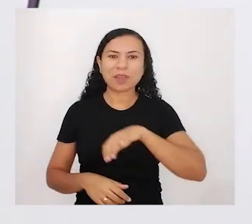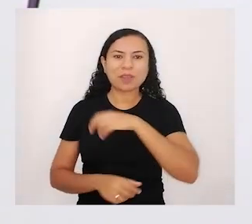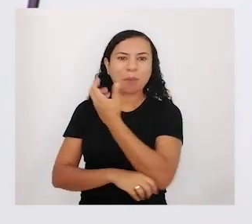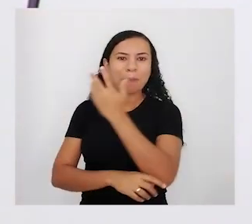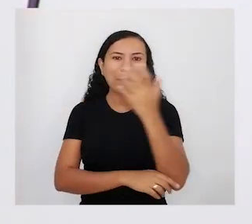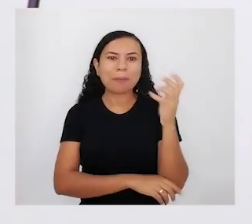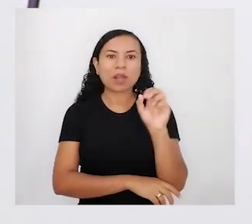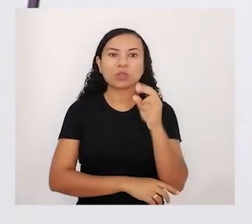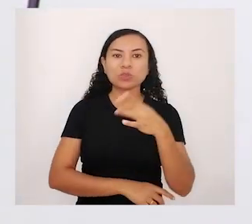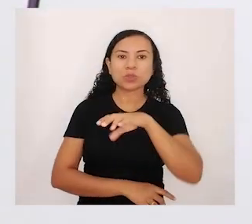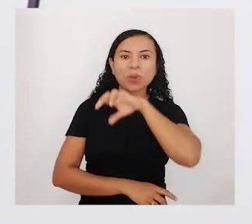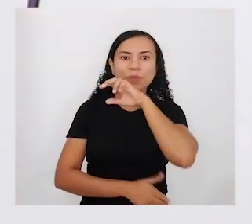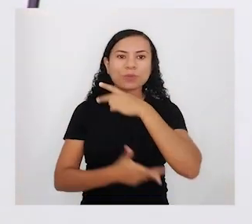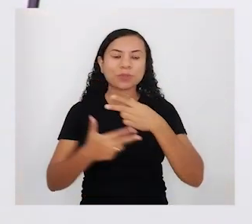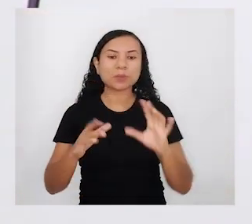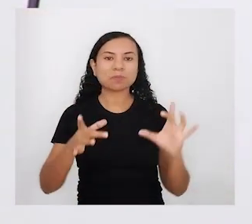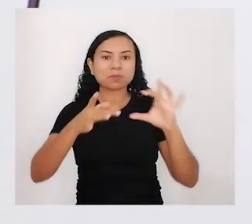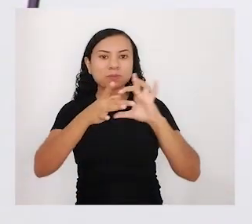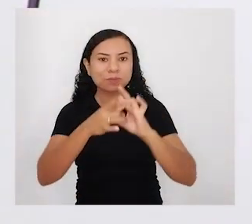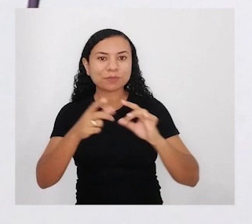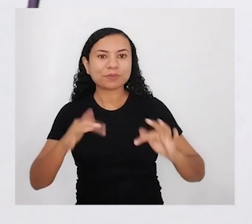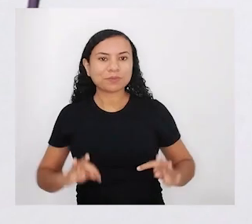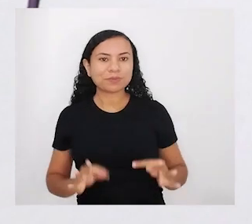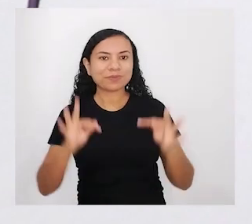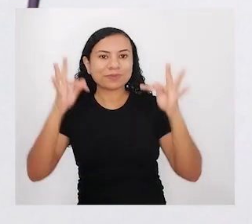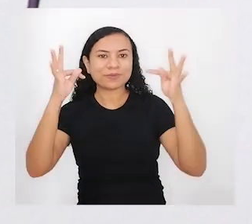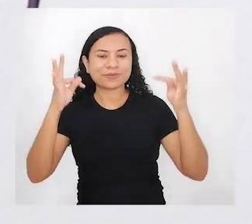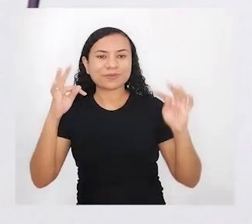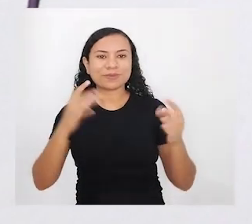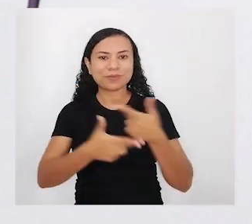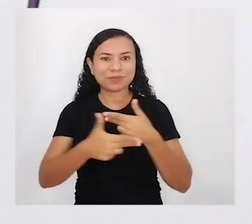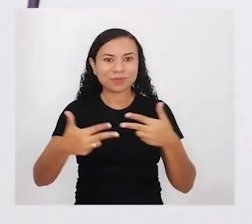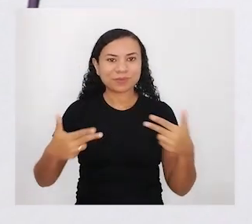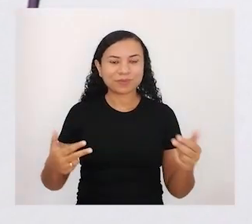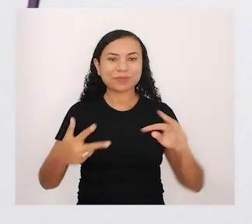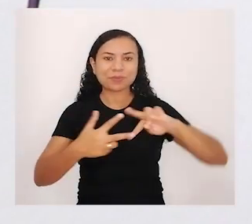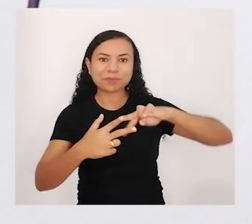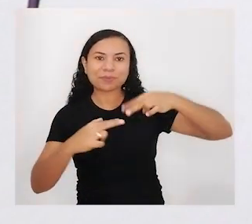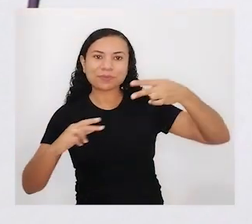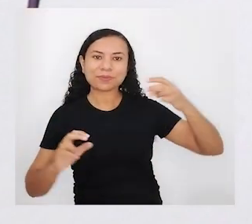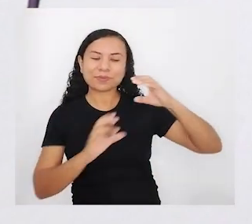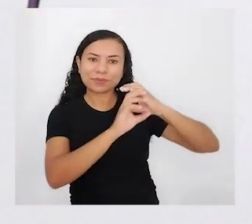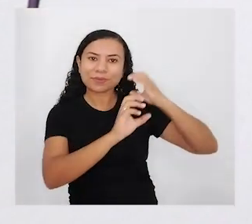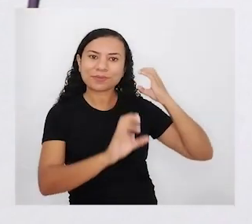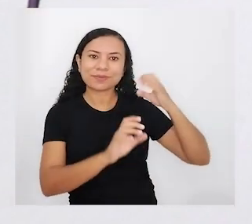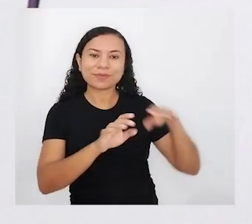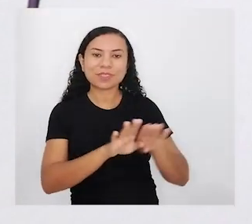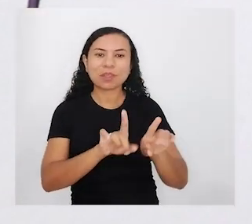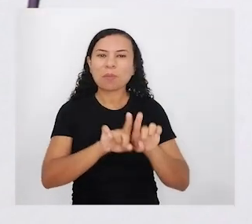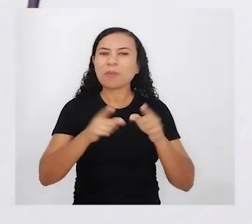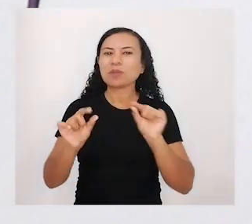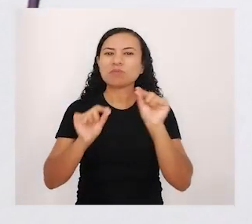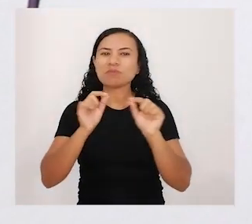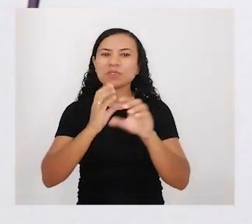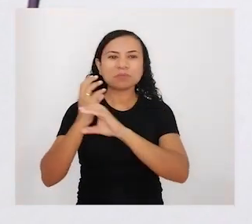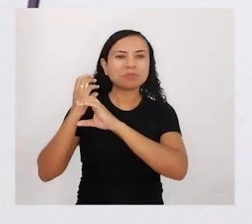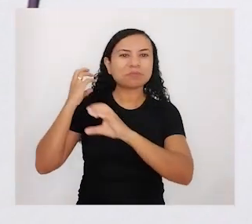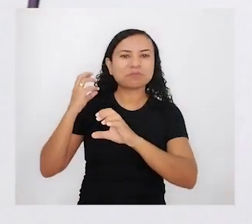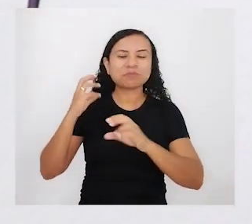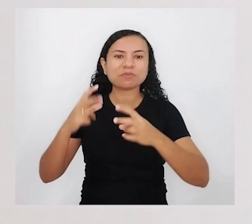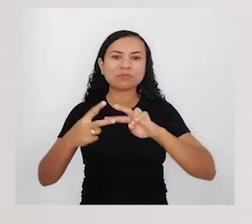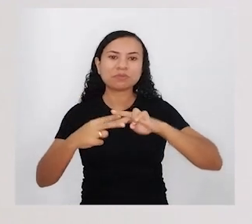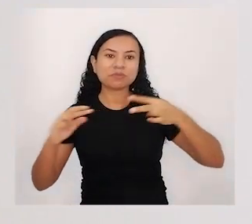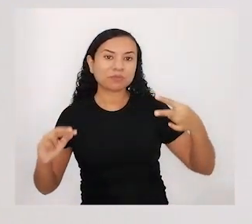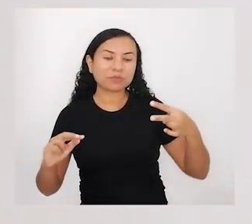está relacionado com a biotecnologia e, mais especificamente, com a engenharia genética. Mas afinal, o que é a engenharia